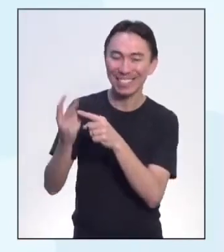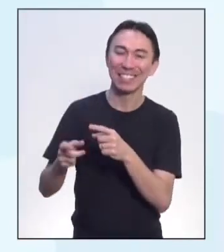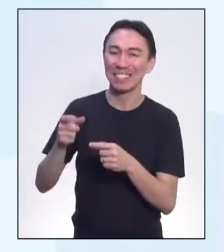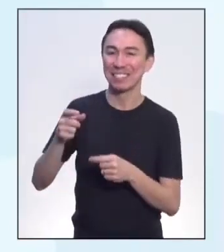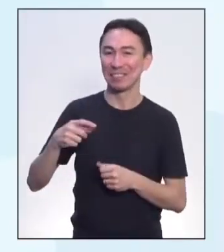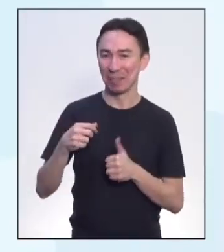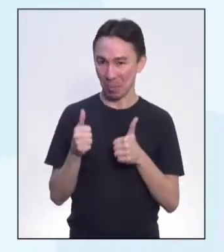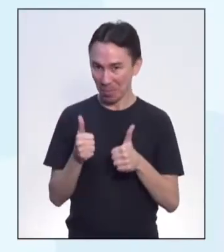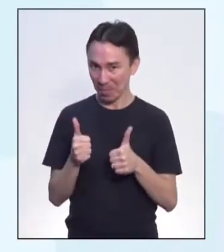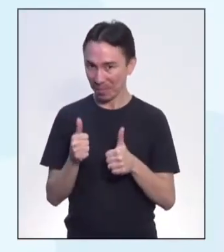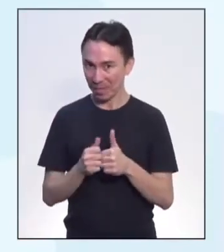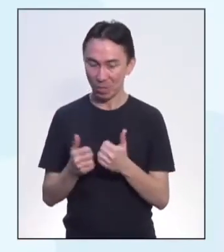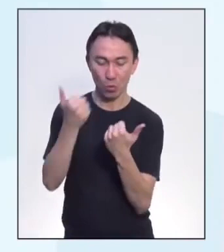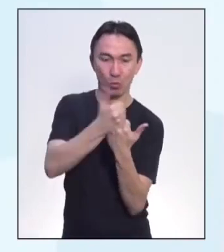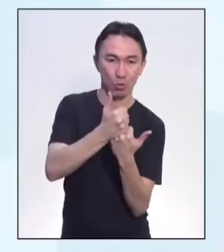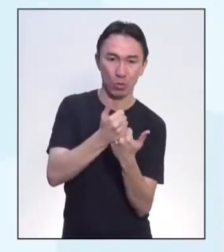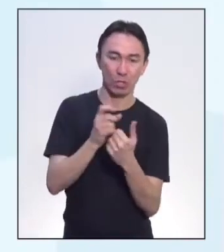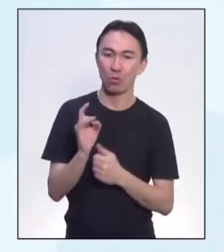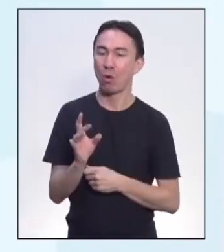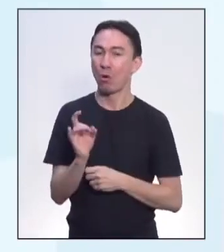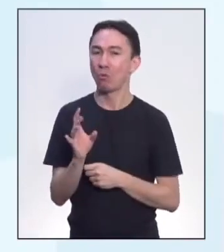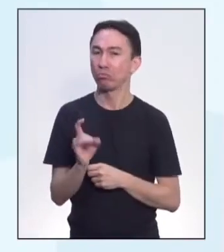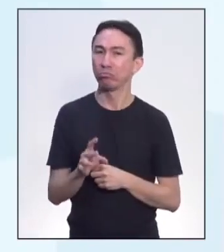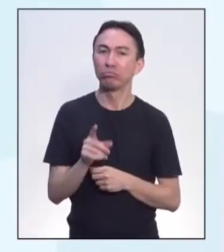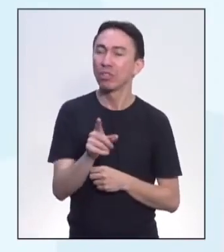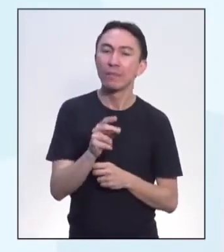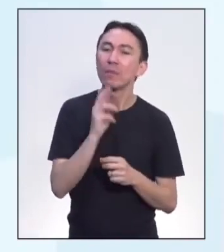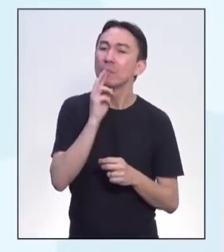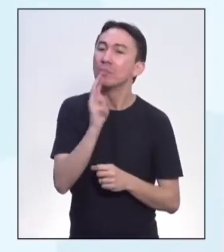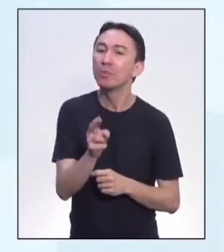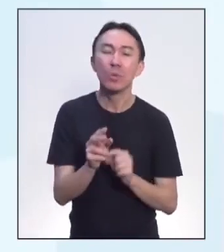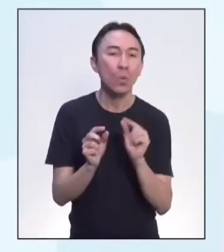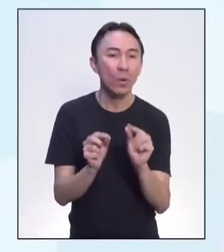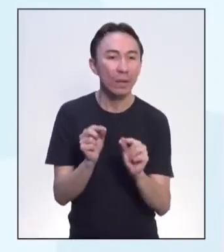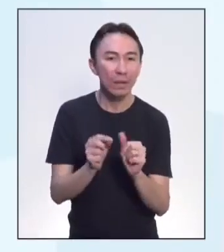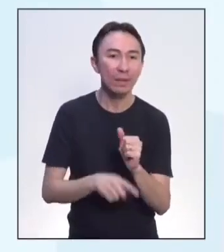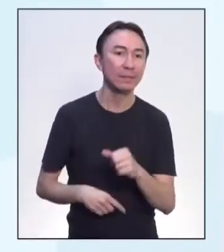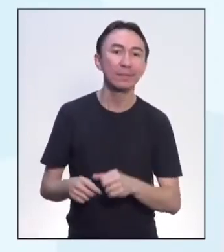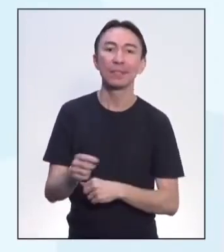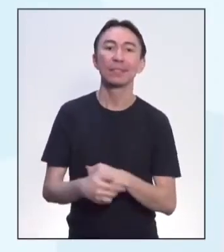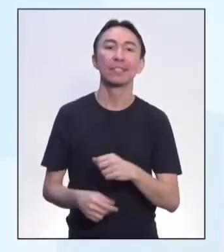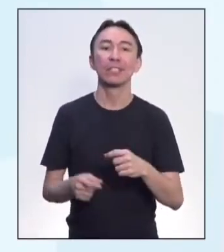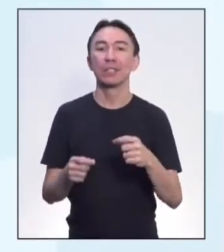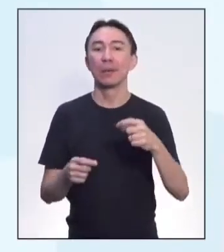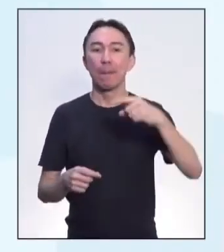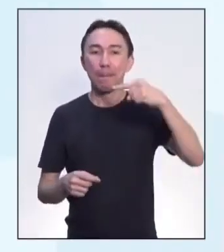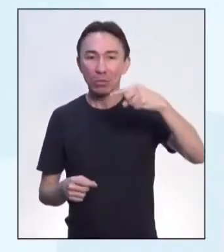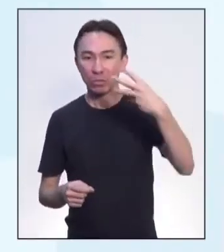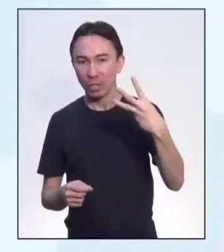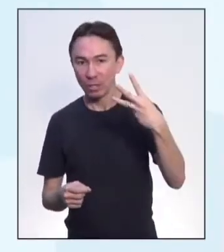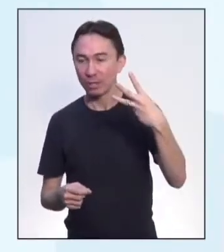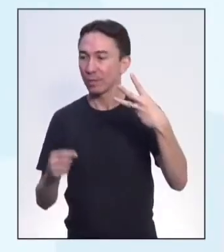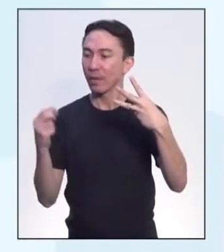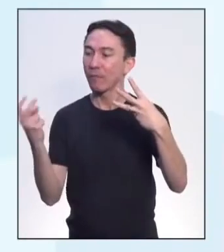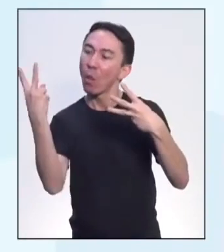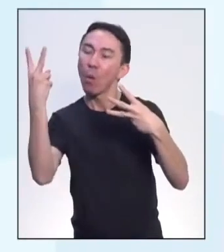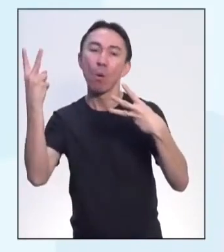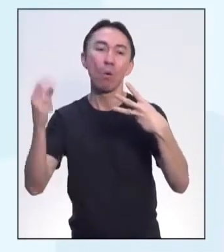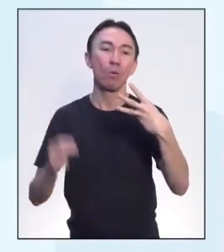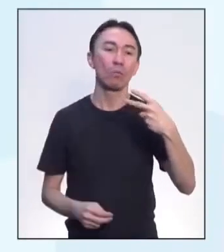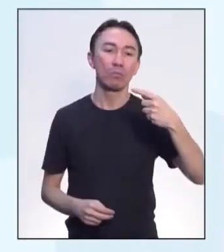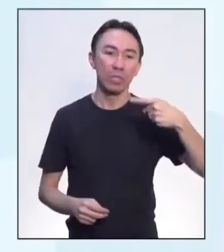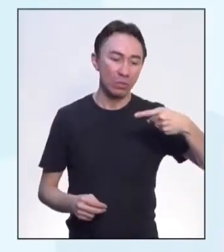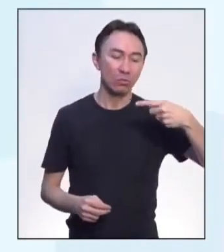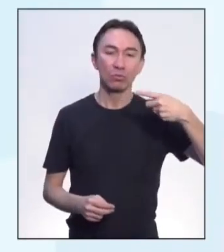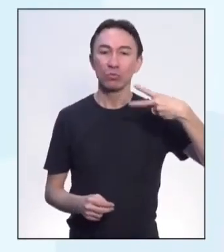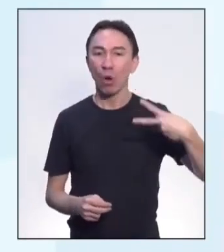subtrair 4. O que você vai me responder no chat? Os pares, -3 e o valor que der, -2 e o valor que der, -1 e o